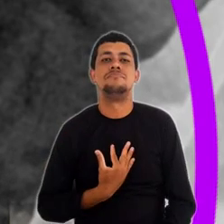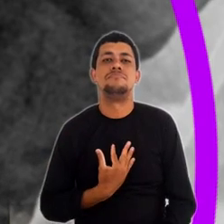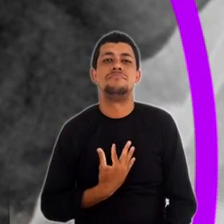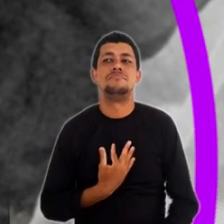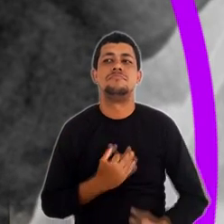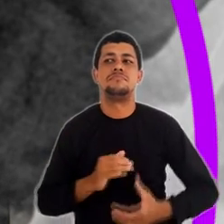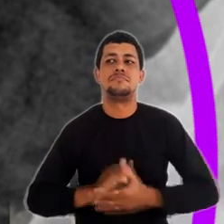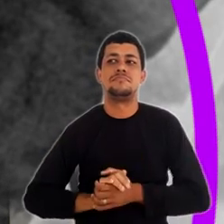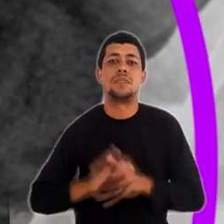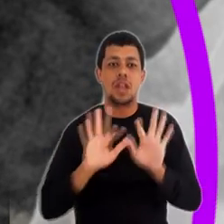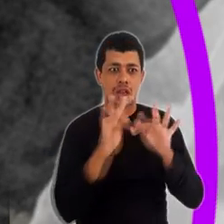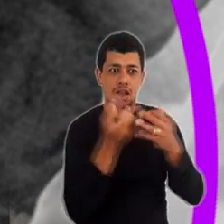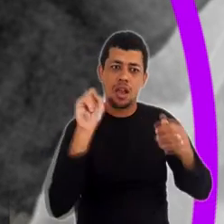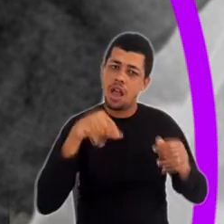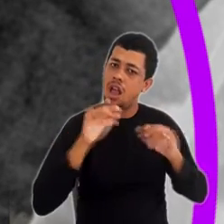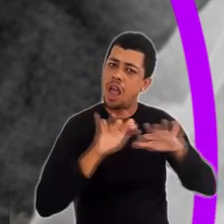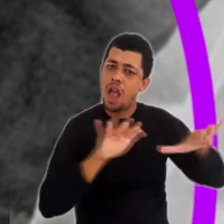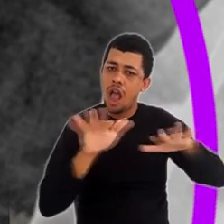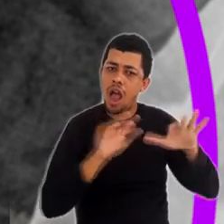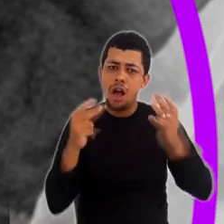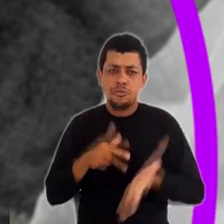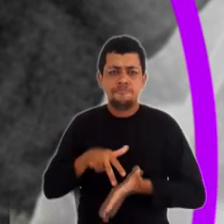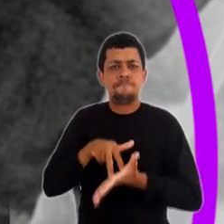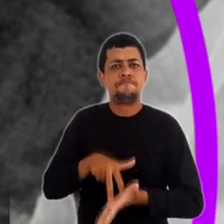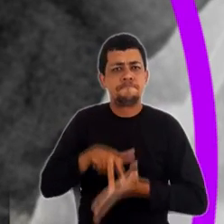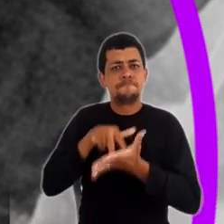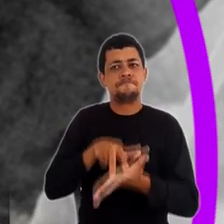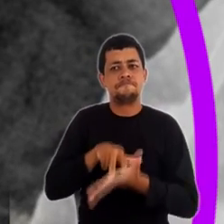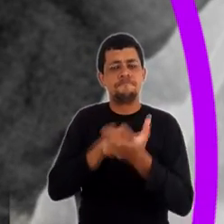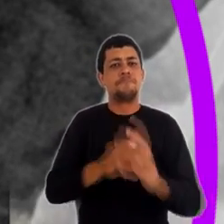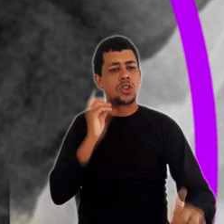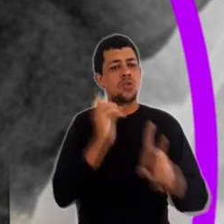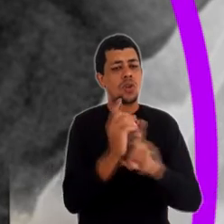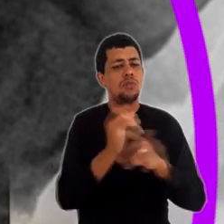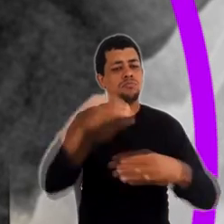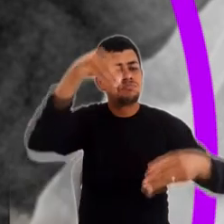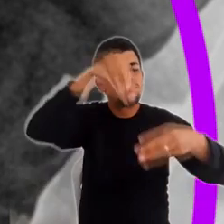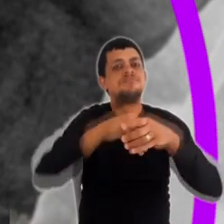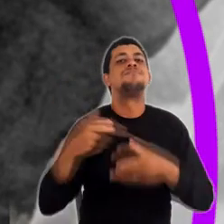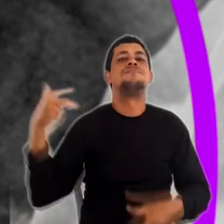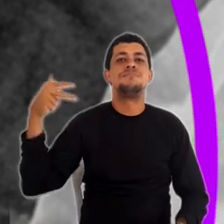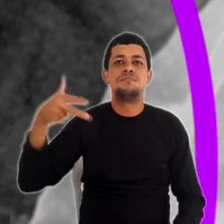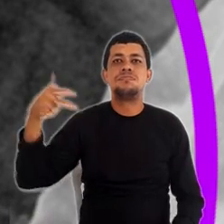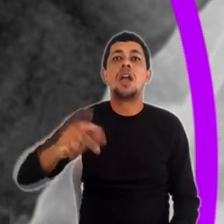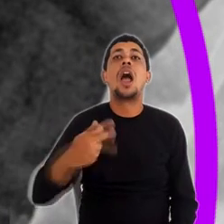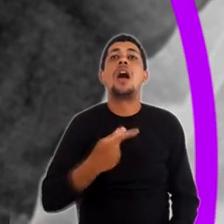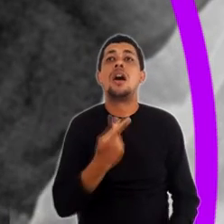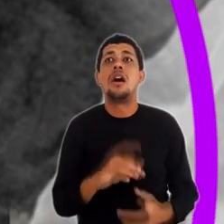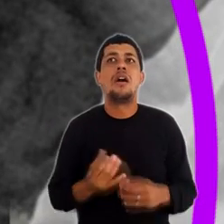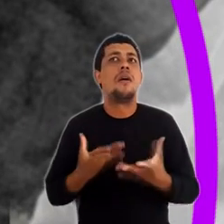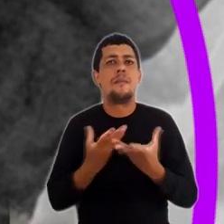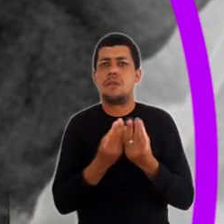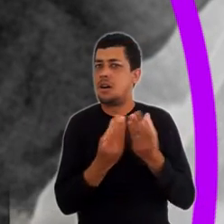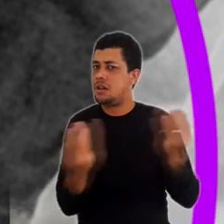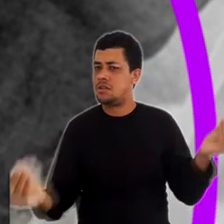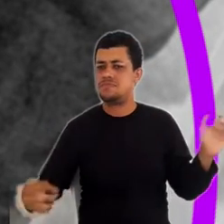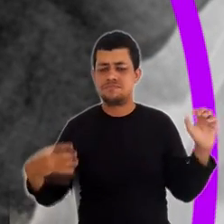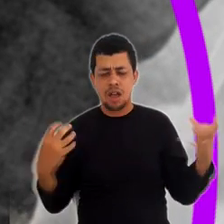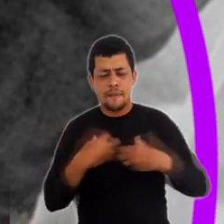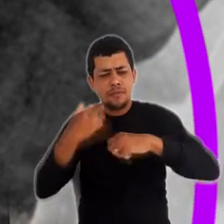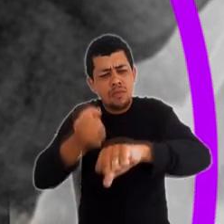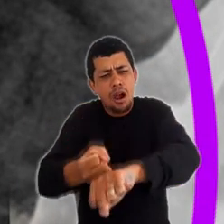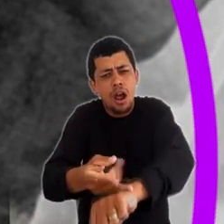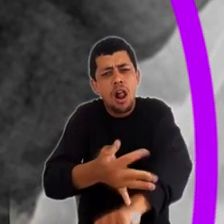e na conexão da família, que é nesse movimento, né, de resistência que se encontra dentro do rap. Então, eu falo muito sobre isso, emoções,